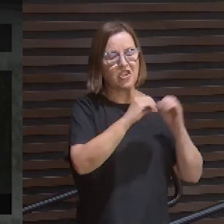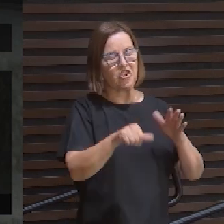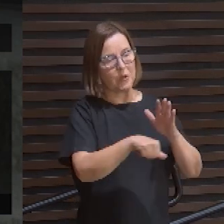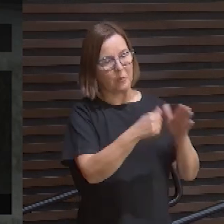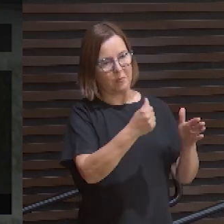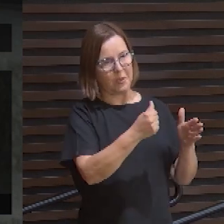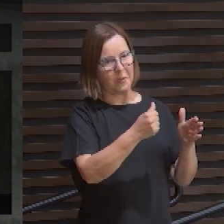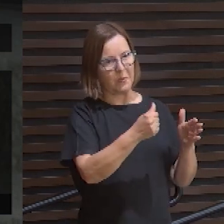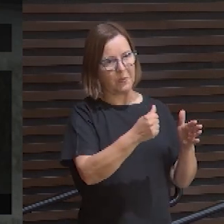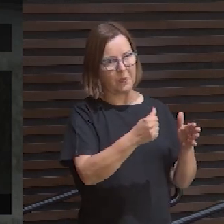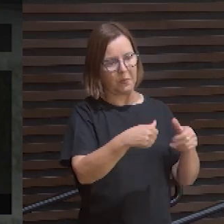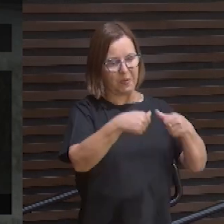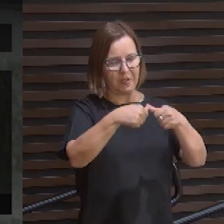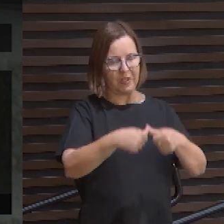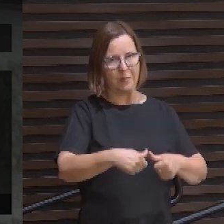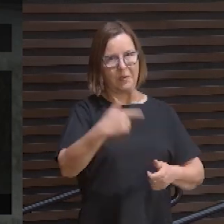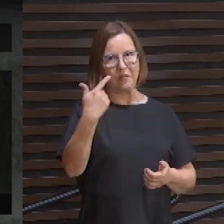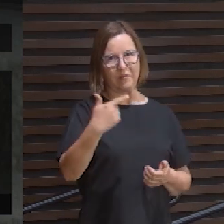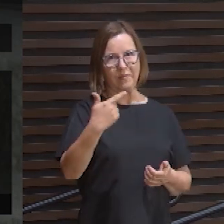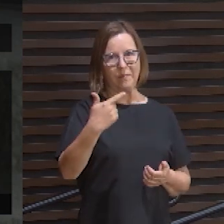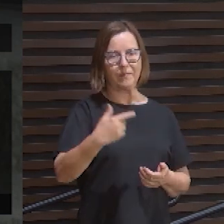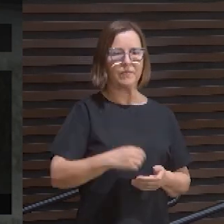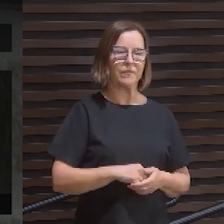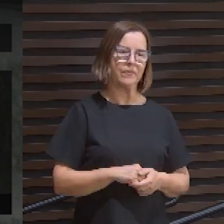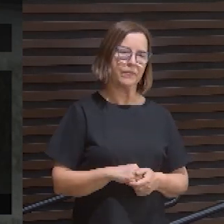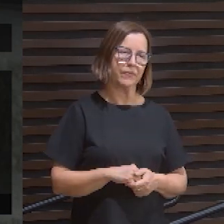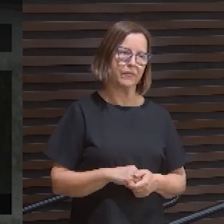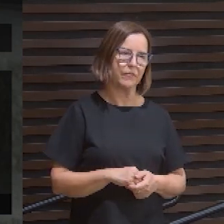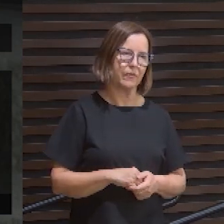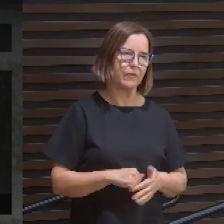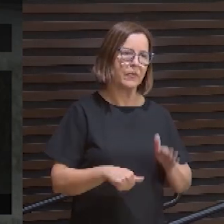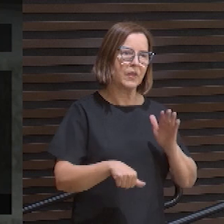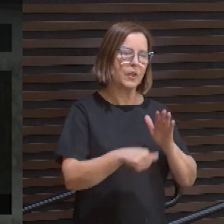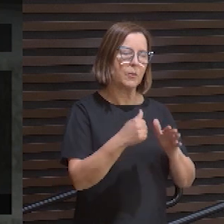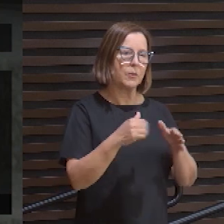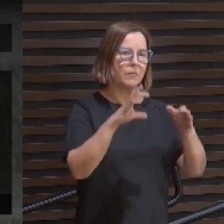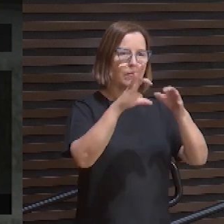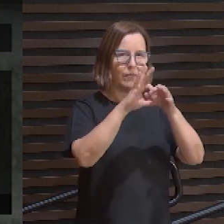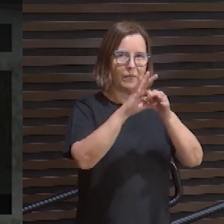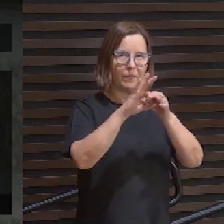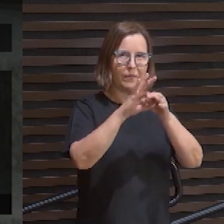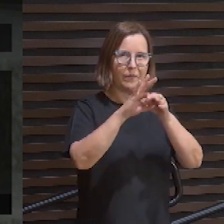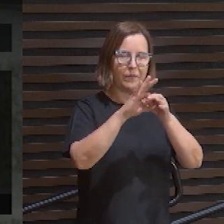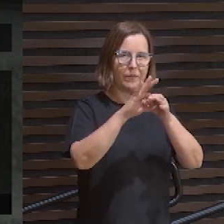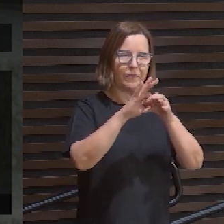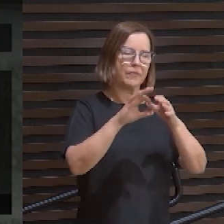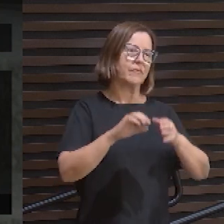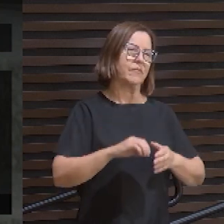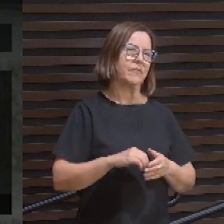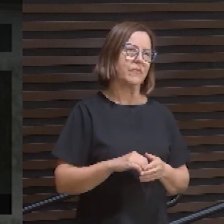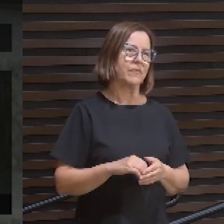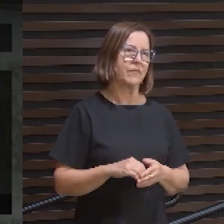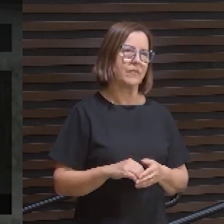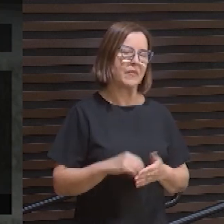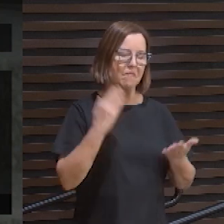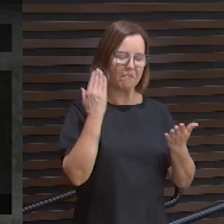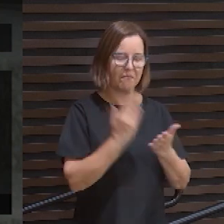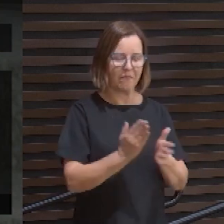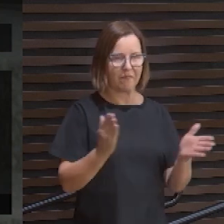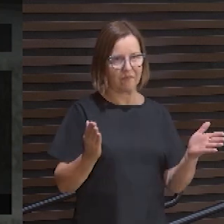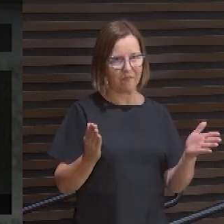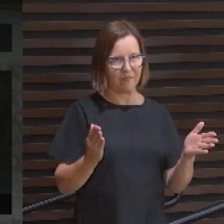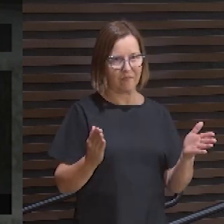e estabelece o segundo. O primeiro pacto ele cessa